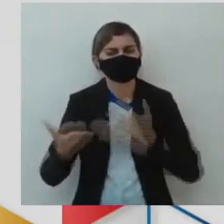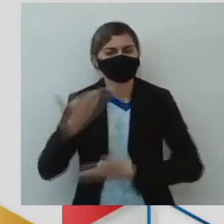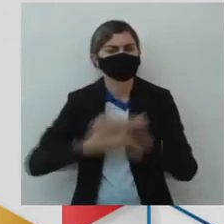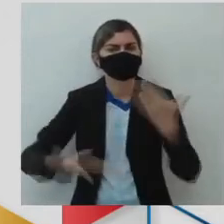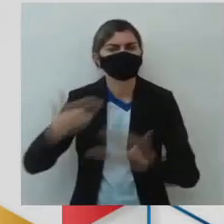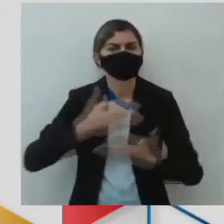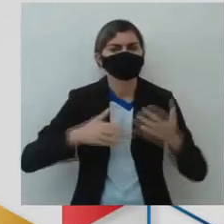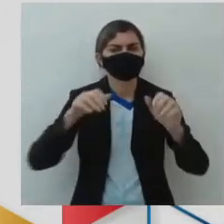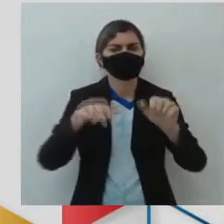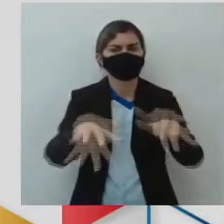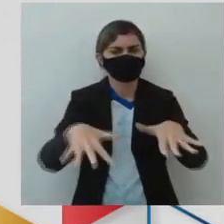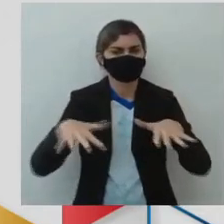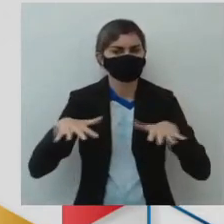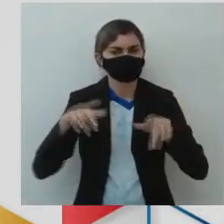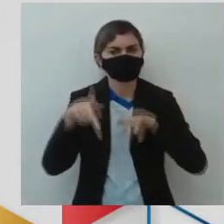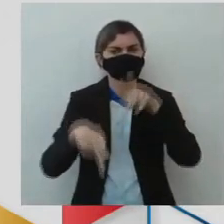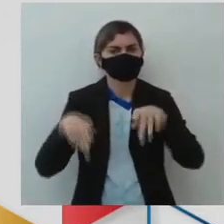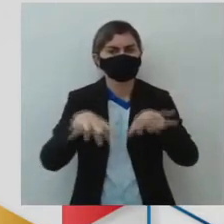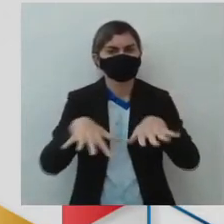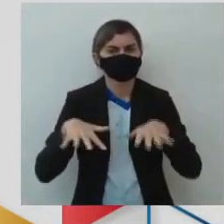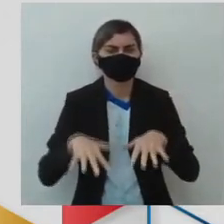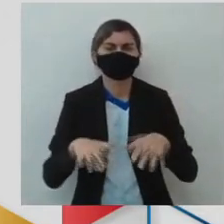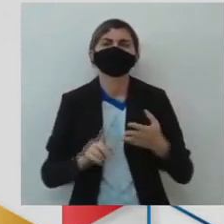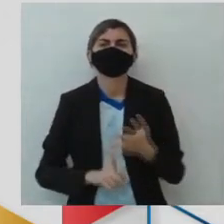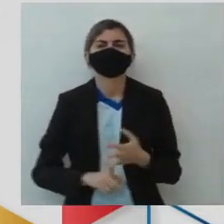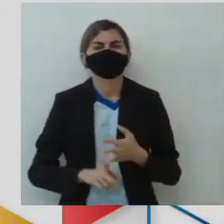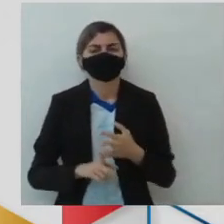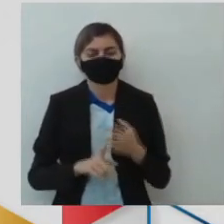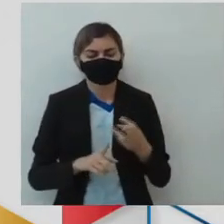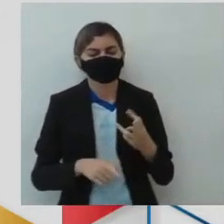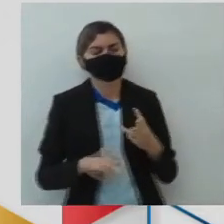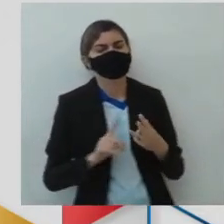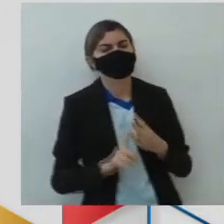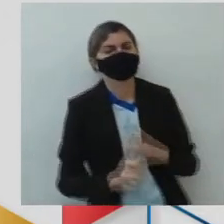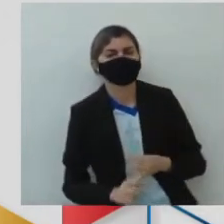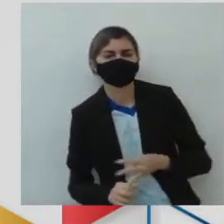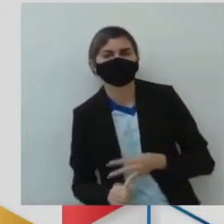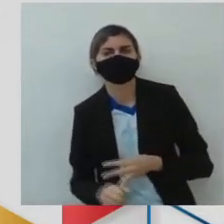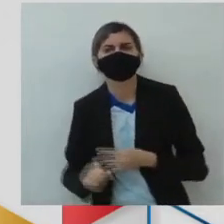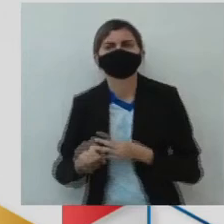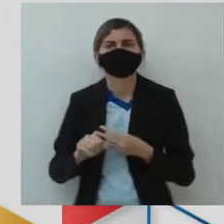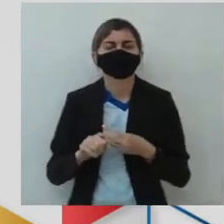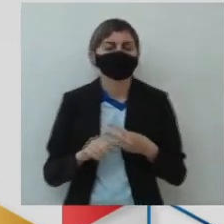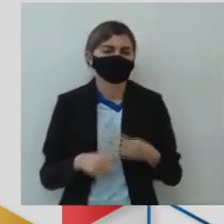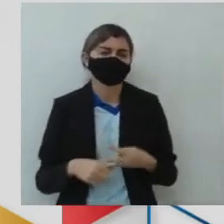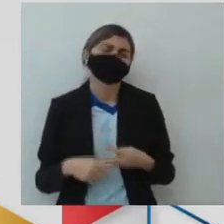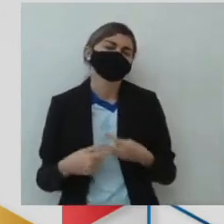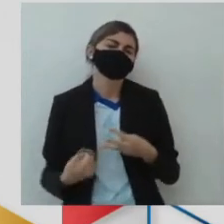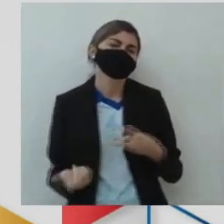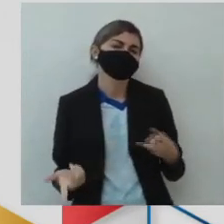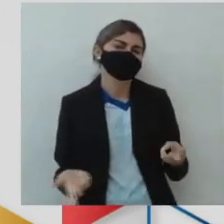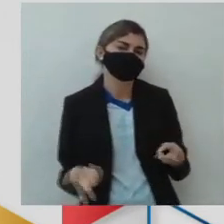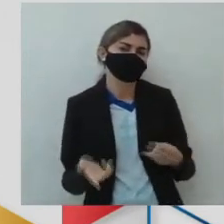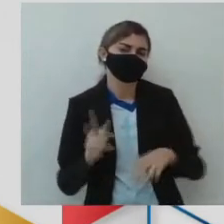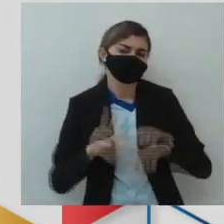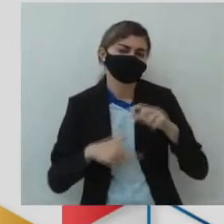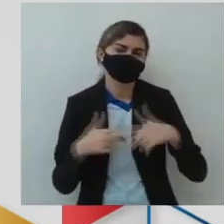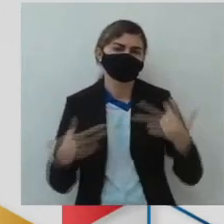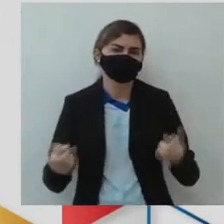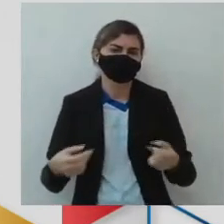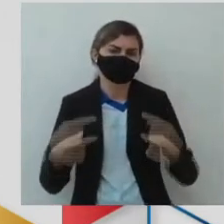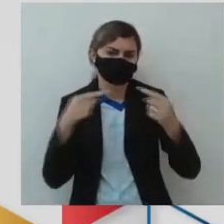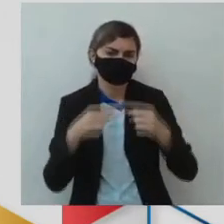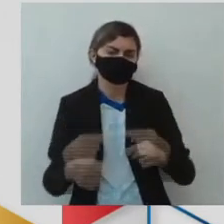interação com público appropriate materials such as dar achou Graphic material